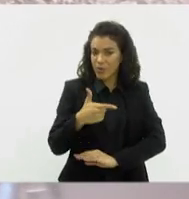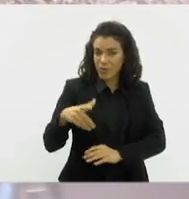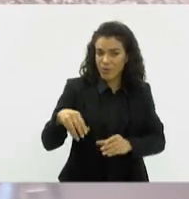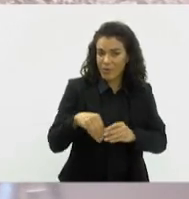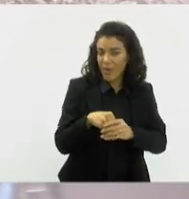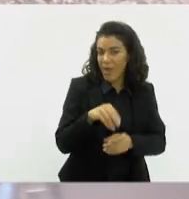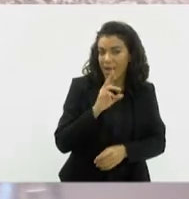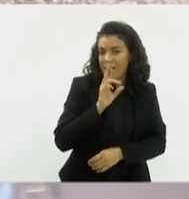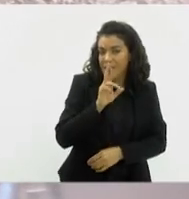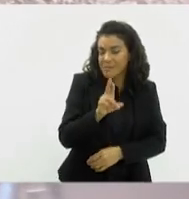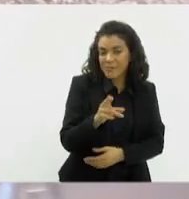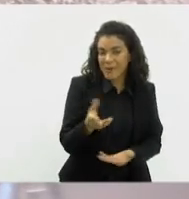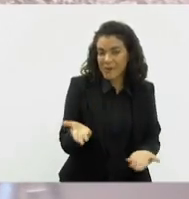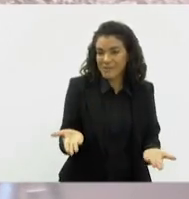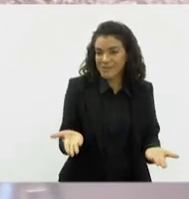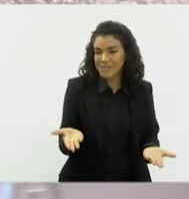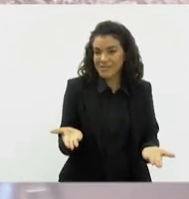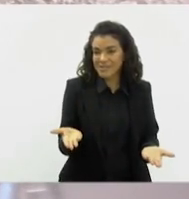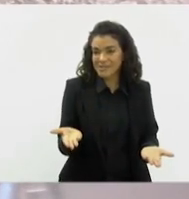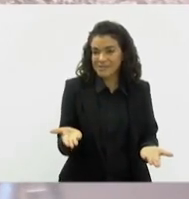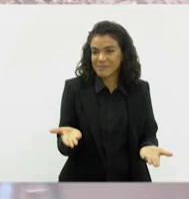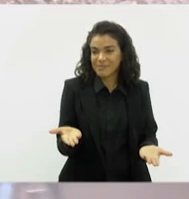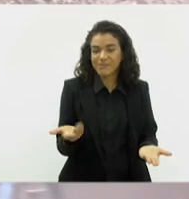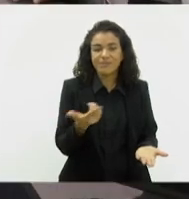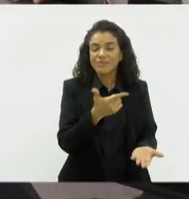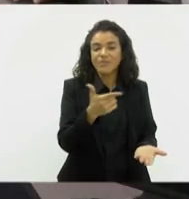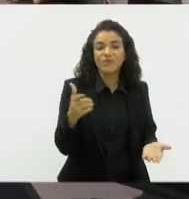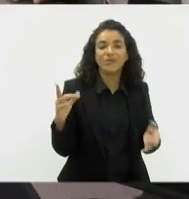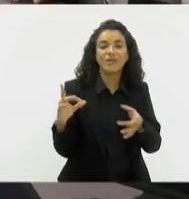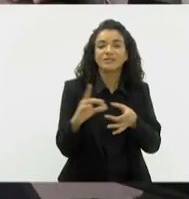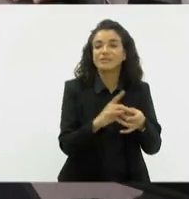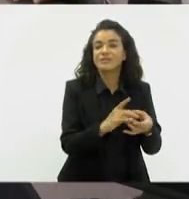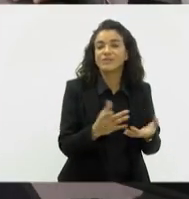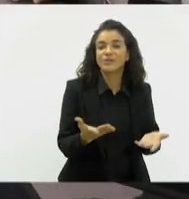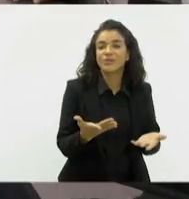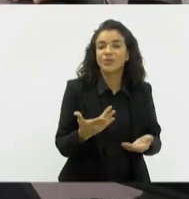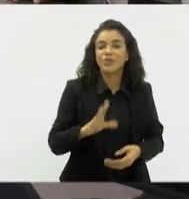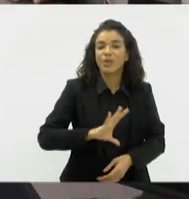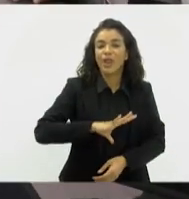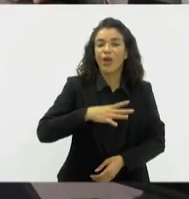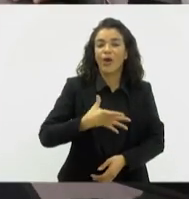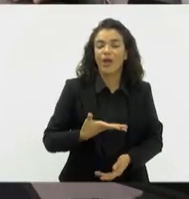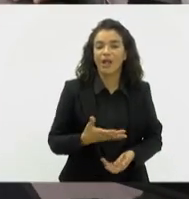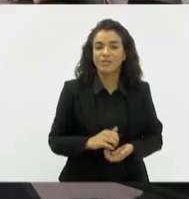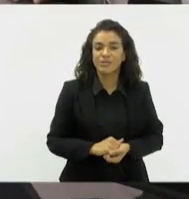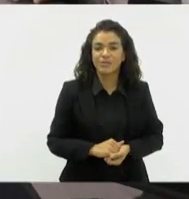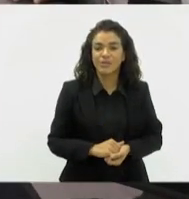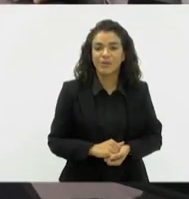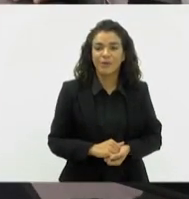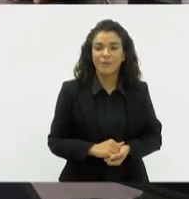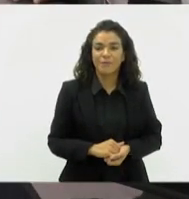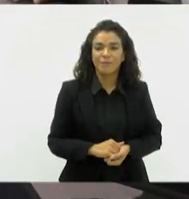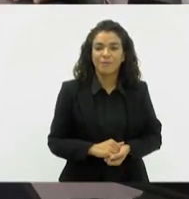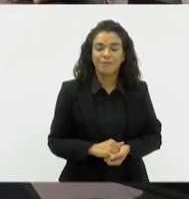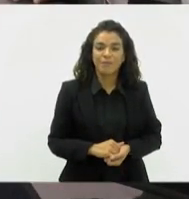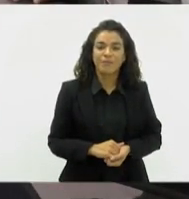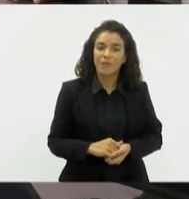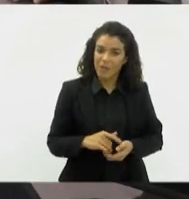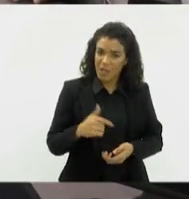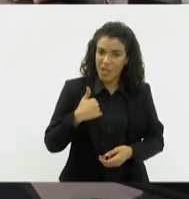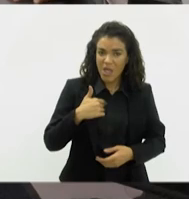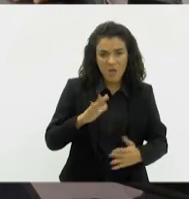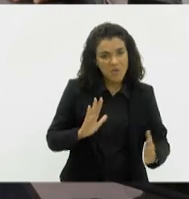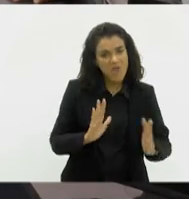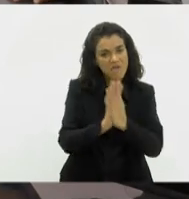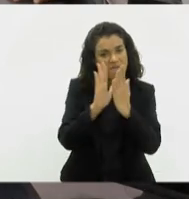a resposta do porquê elas não denunciam. Então não faz sentido estar aqui sendo sabatinado, você não tem coragem para isso. Mas não é falta de coragem. Eu enfrento as máfias